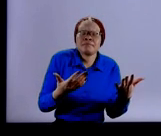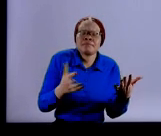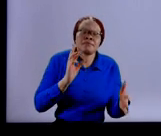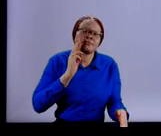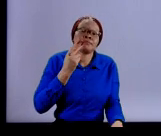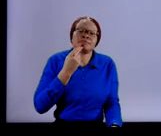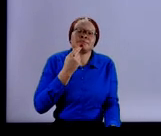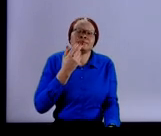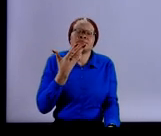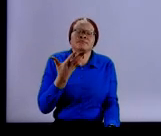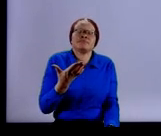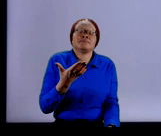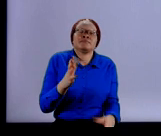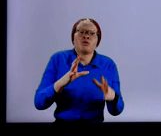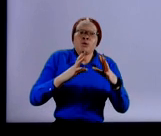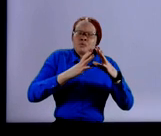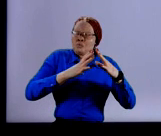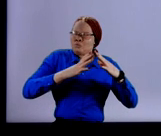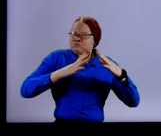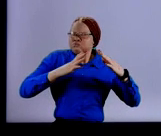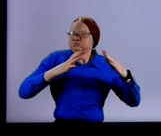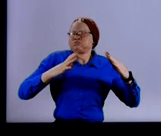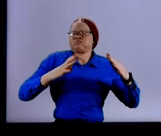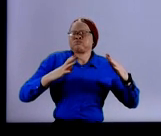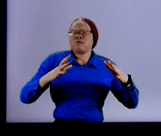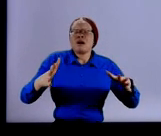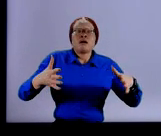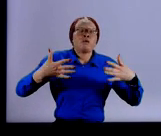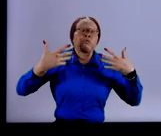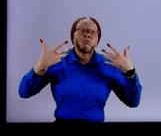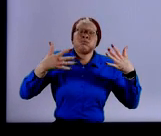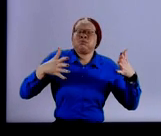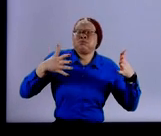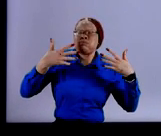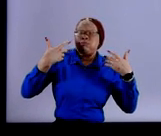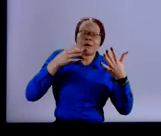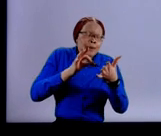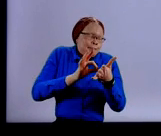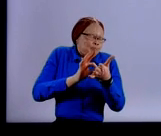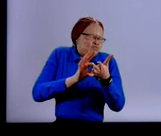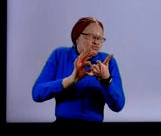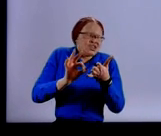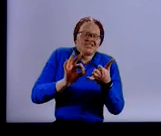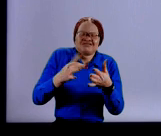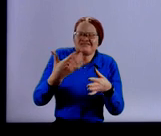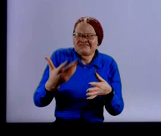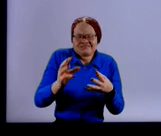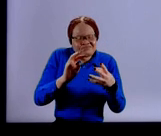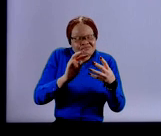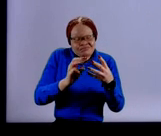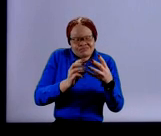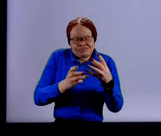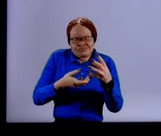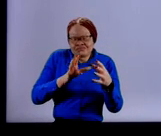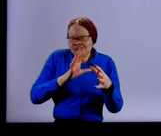a resposta é esta grande arejada e limpa são as